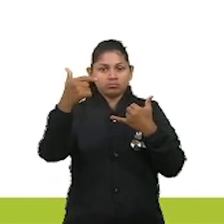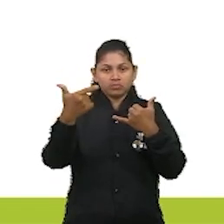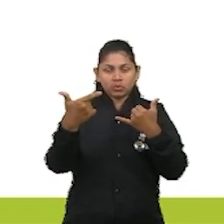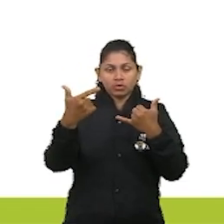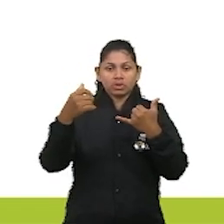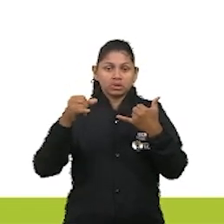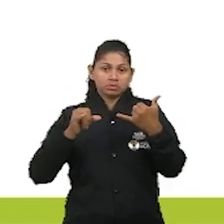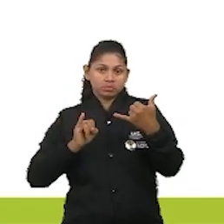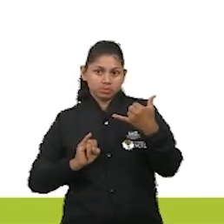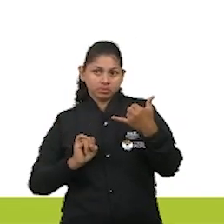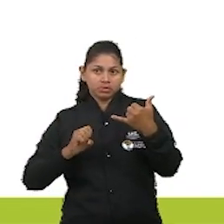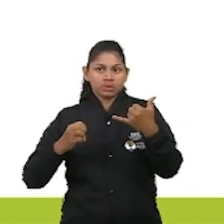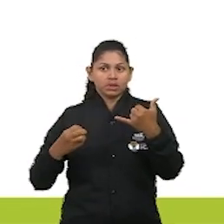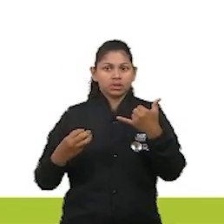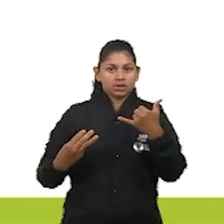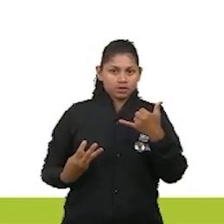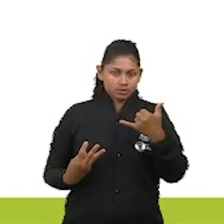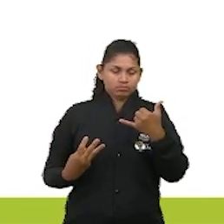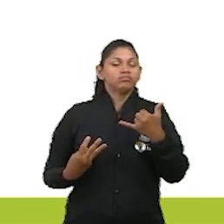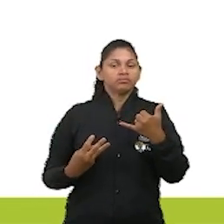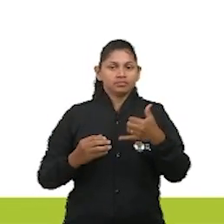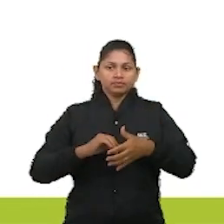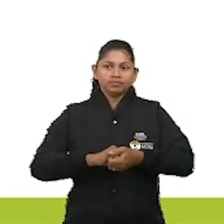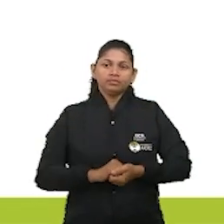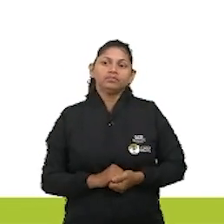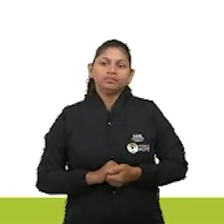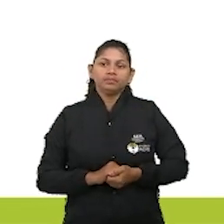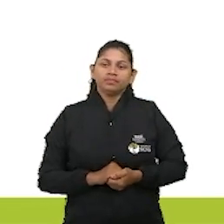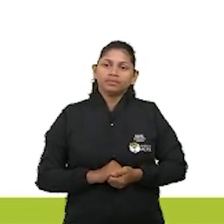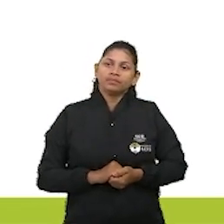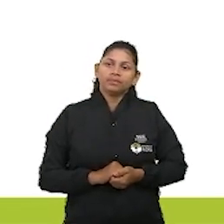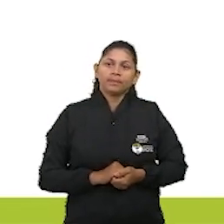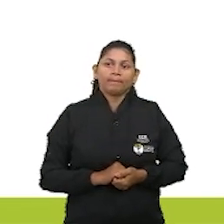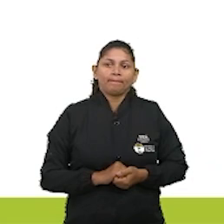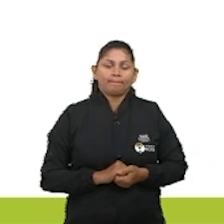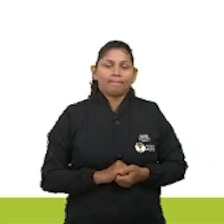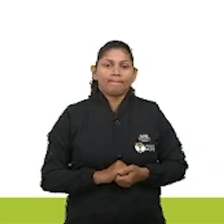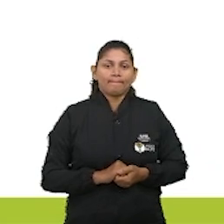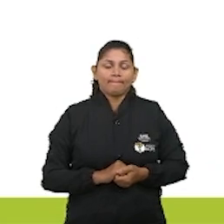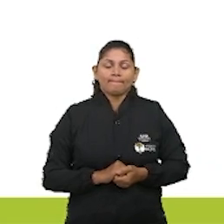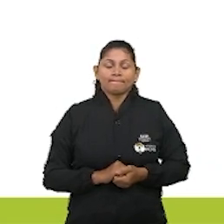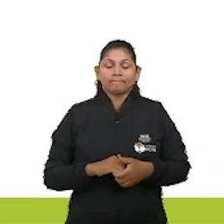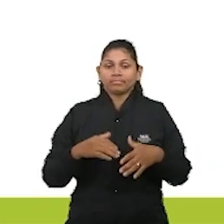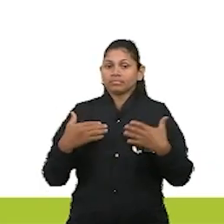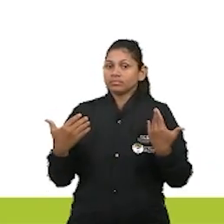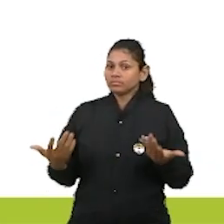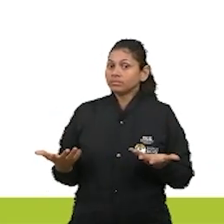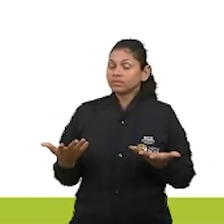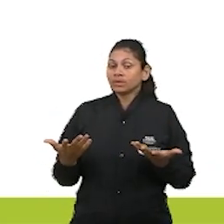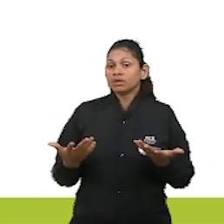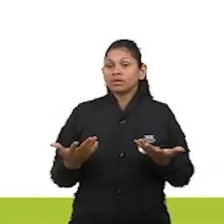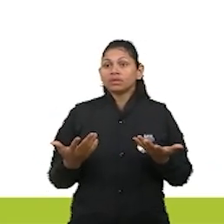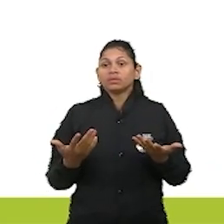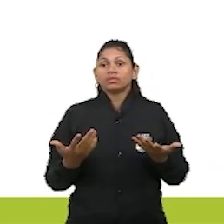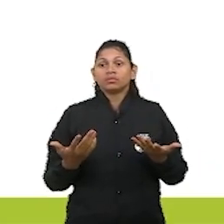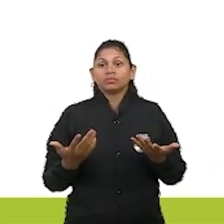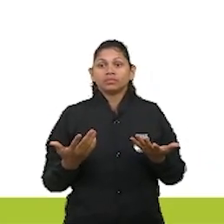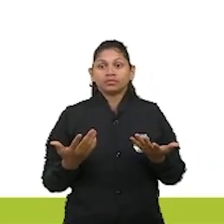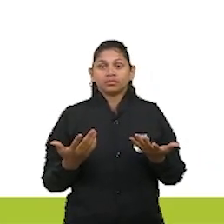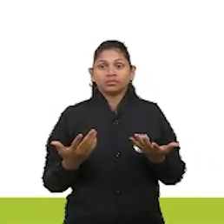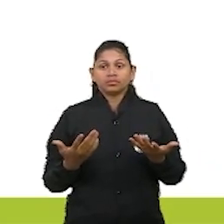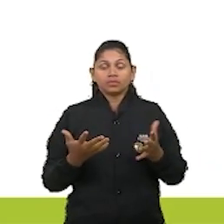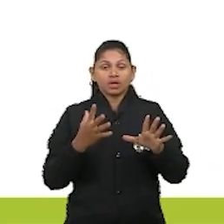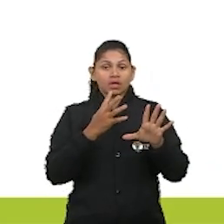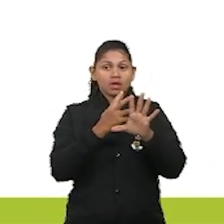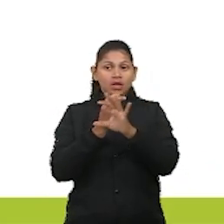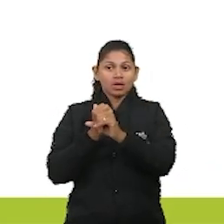3 partes, ali vai ser o ponto do nó, que a gente já viu agorinha. Aí vamos então, ó, o enunciado ele fala que é o quê? A soma